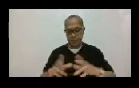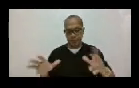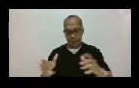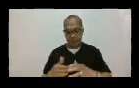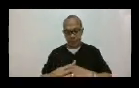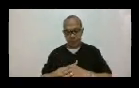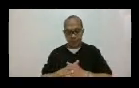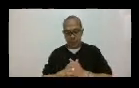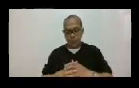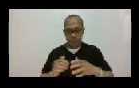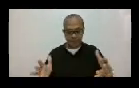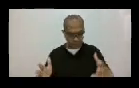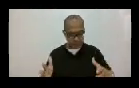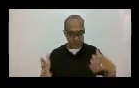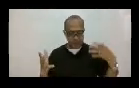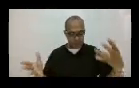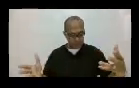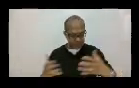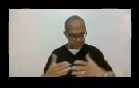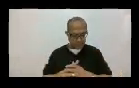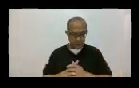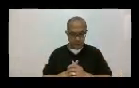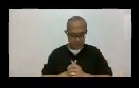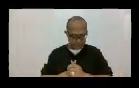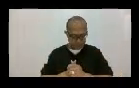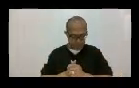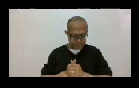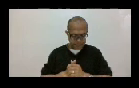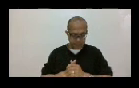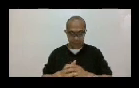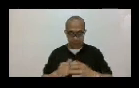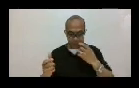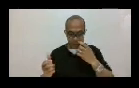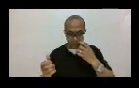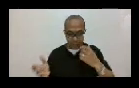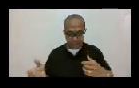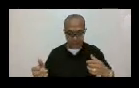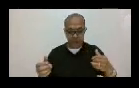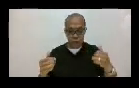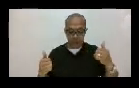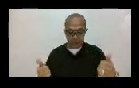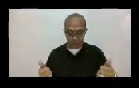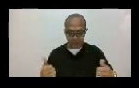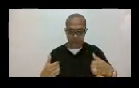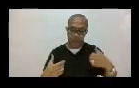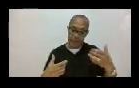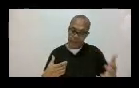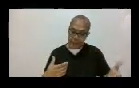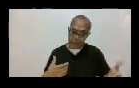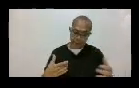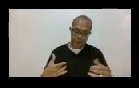seus materiais didáticos e pesquisar na internet por exemplo vou citar alguns países da europa tá então nós temos lá